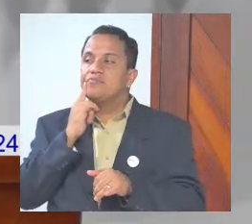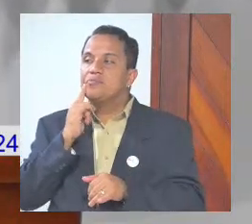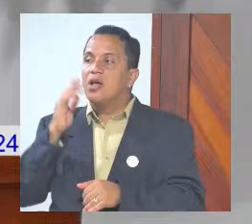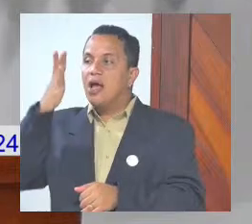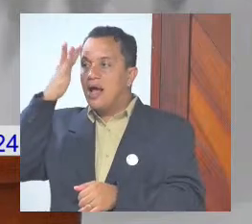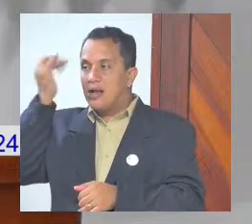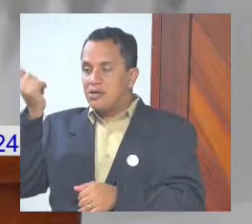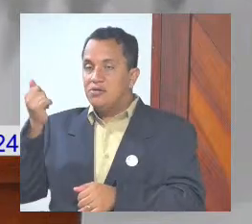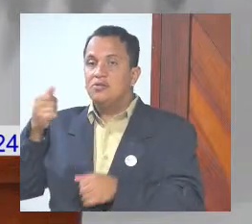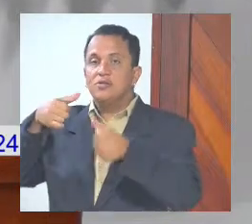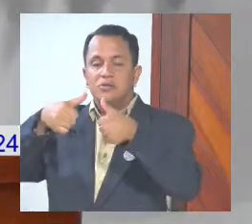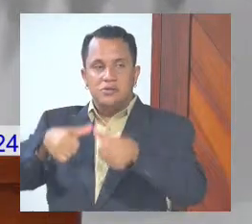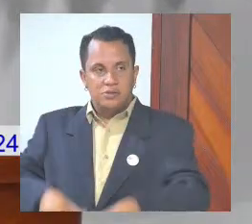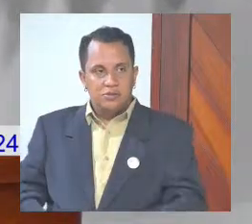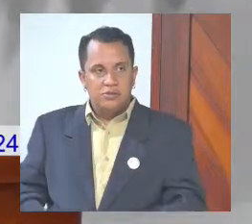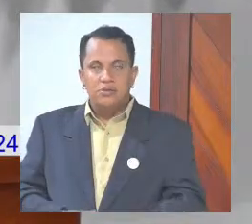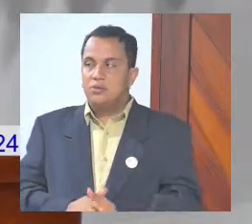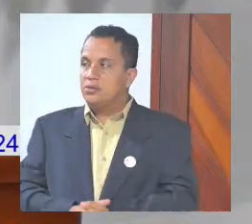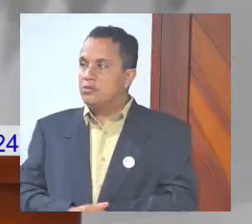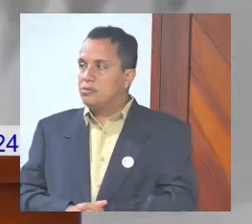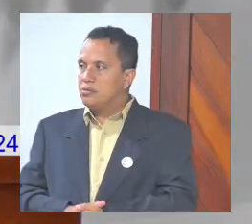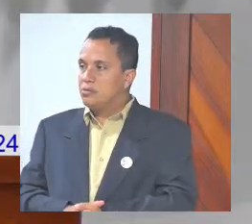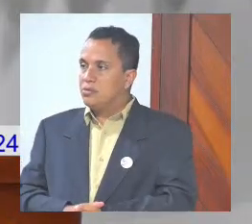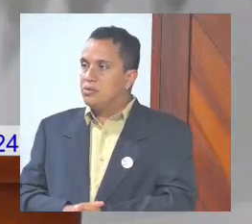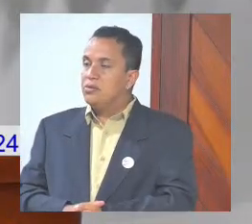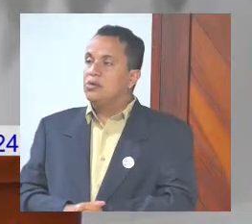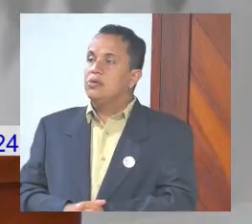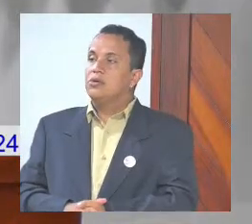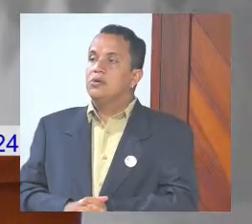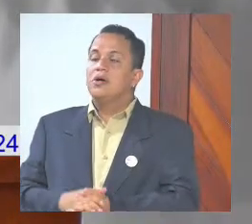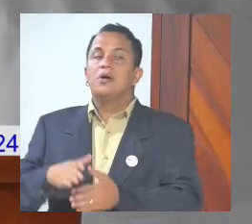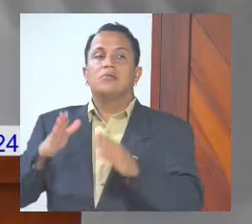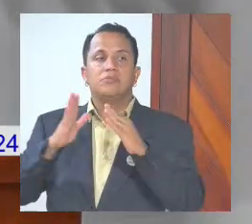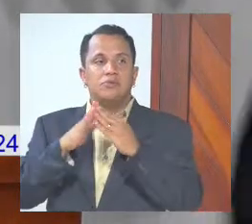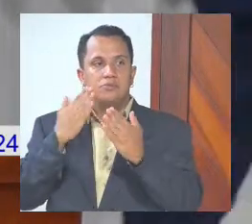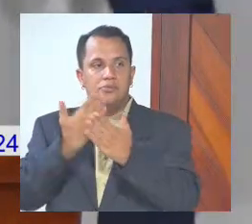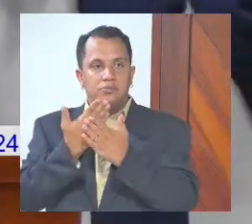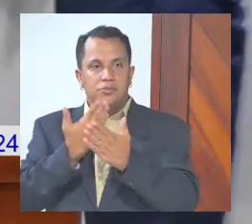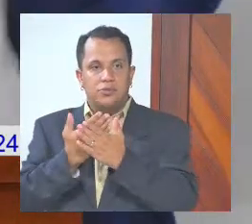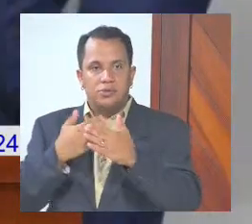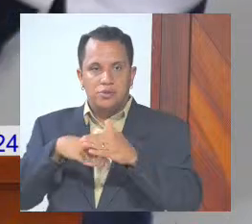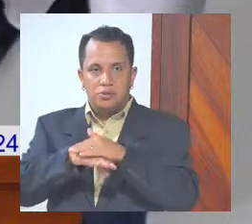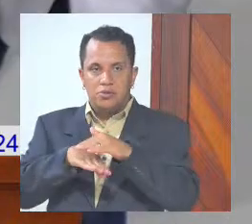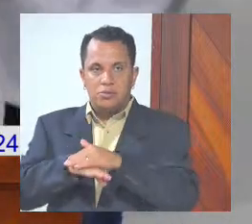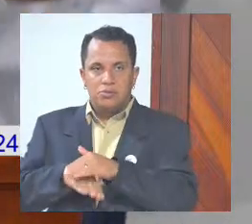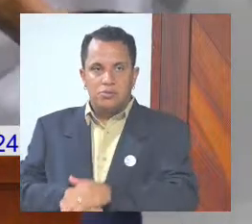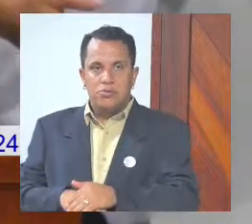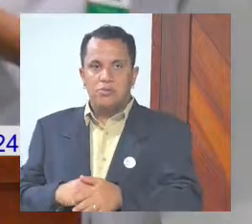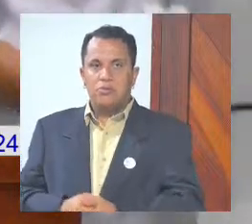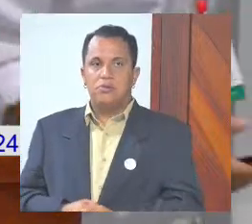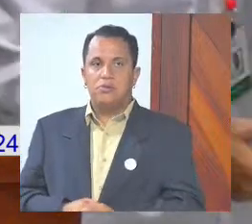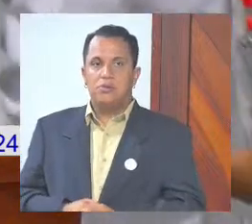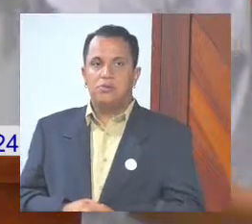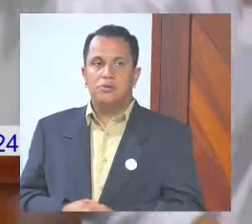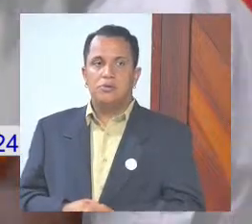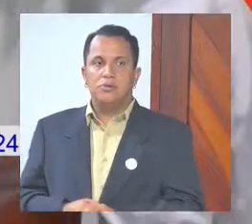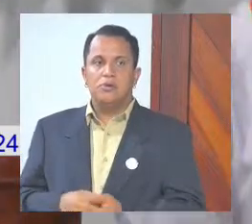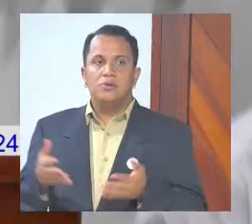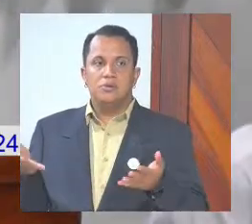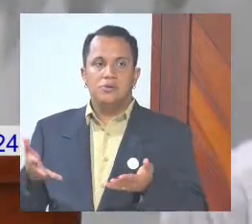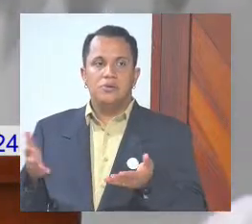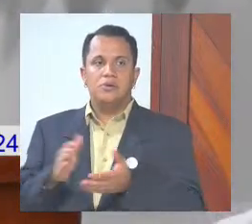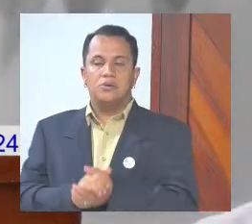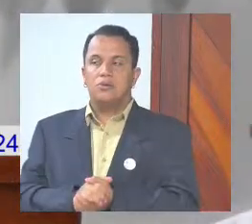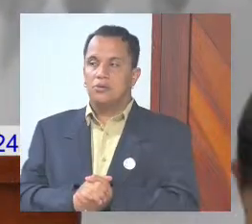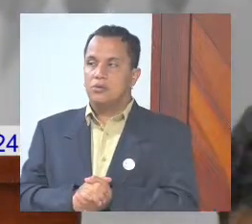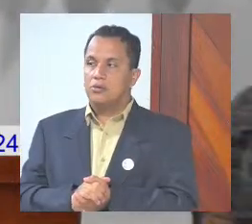partir de amanhã, ela já está nas escolas do nosso município. Ainda está no depósito, né? Já está nas escolas do nosso município,